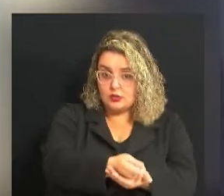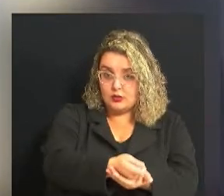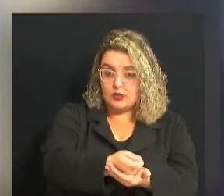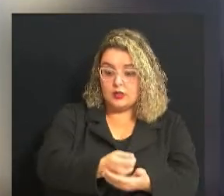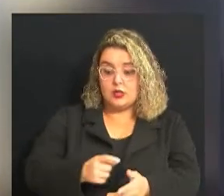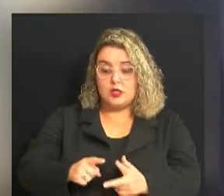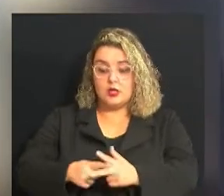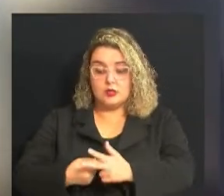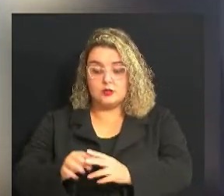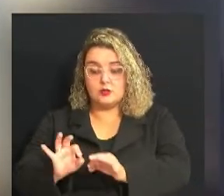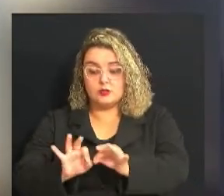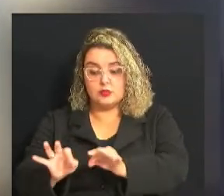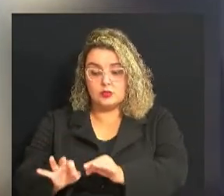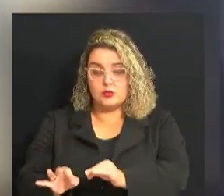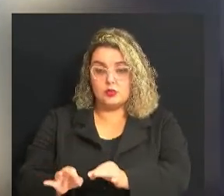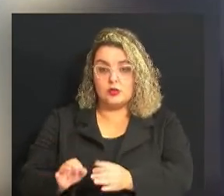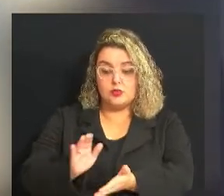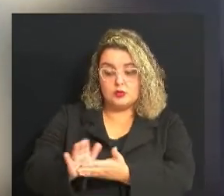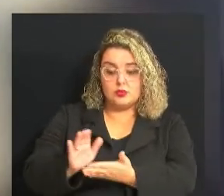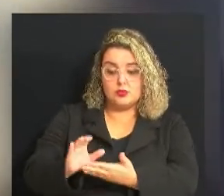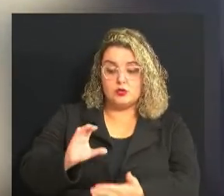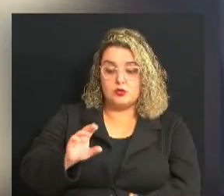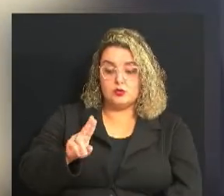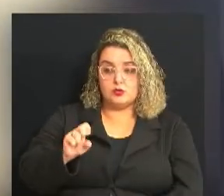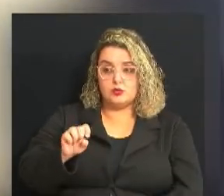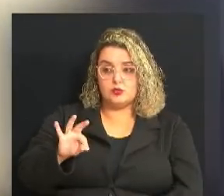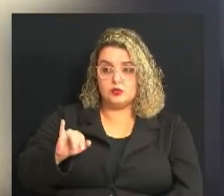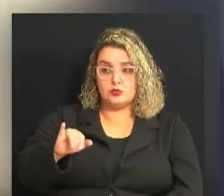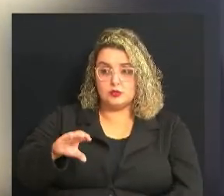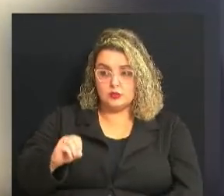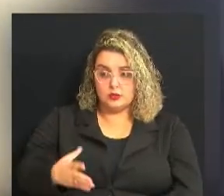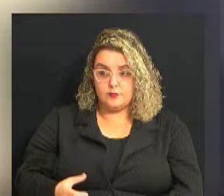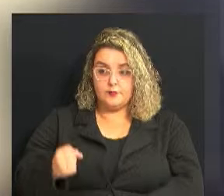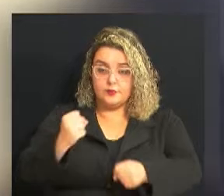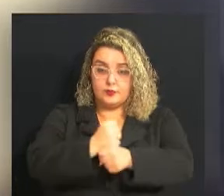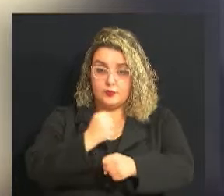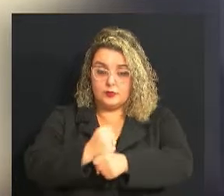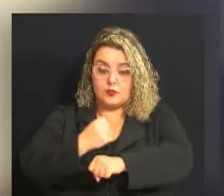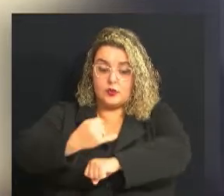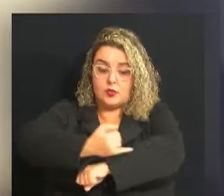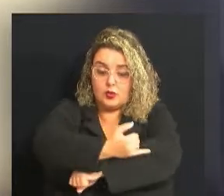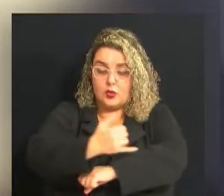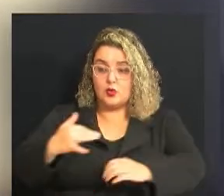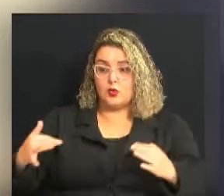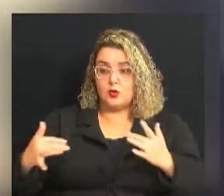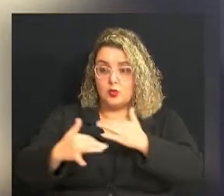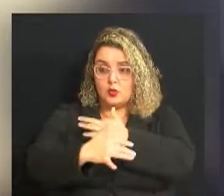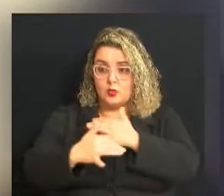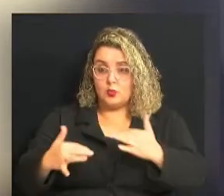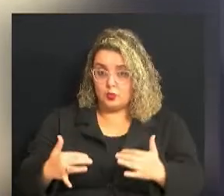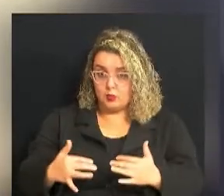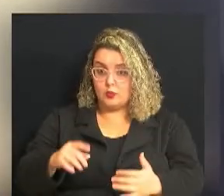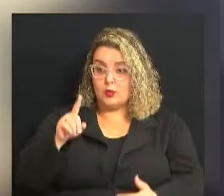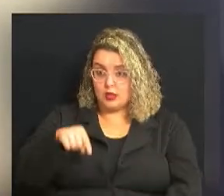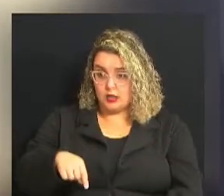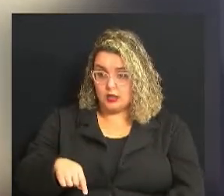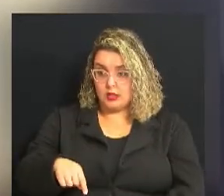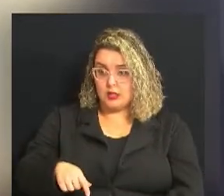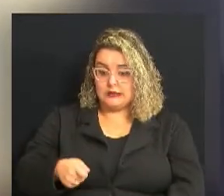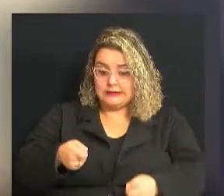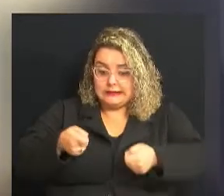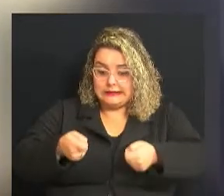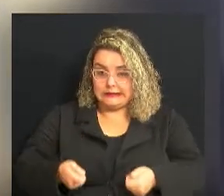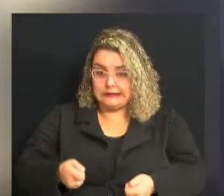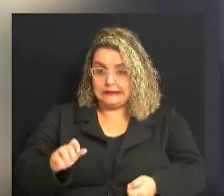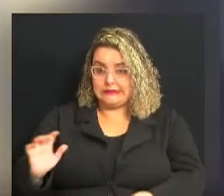para propor as emendas impositivas. As obras de infraestrutura urbana, elas são obras pesadas